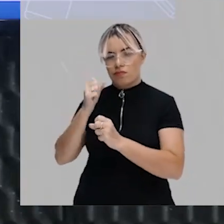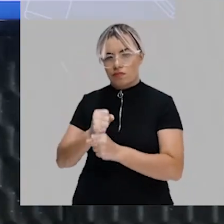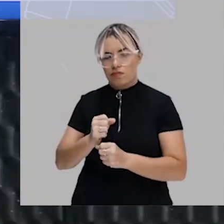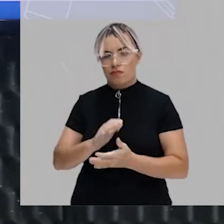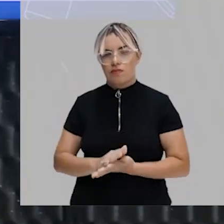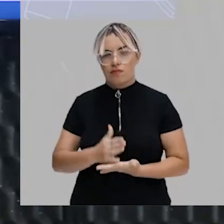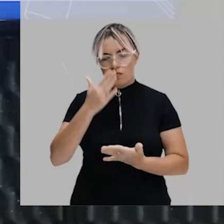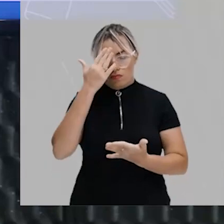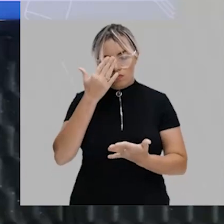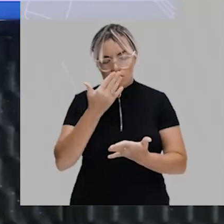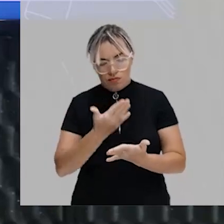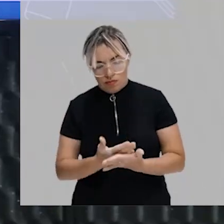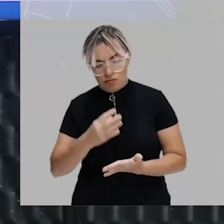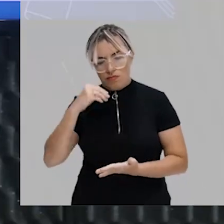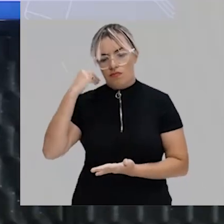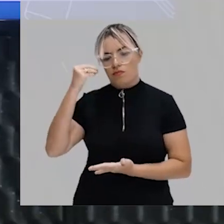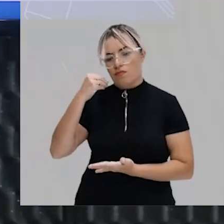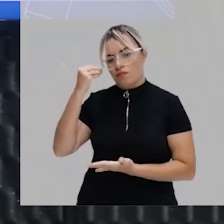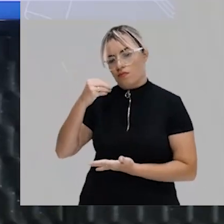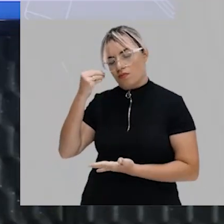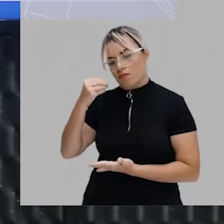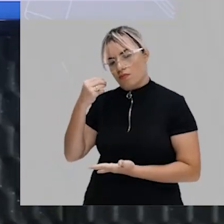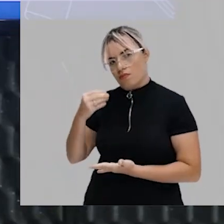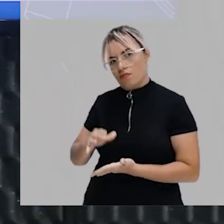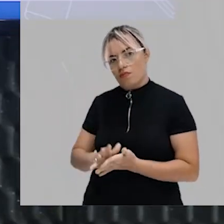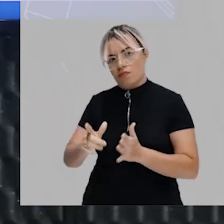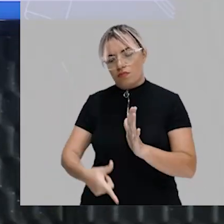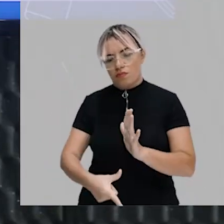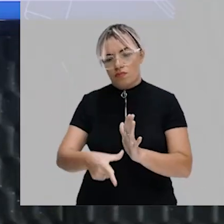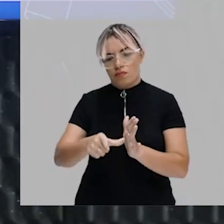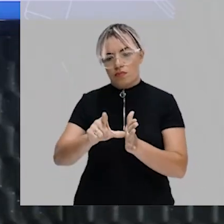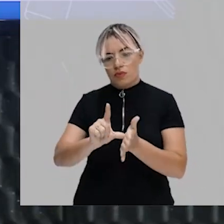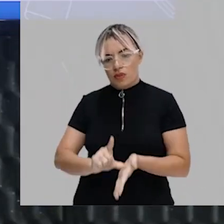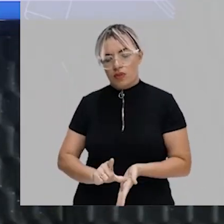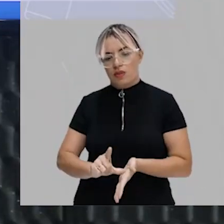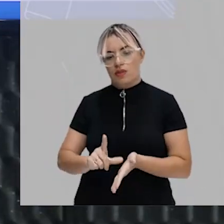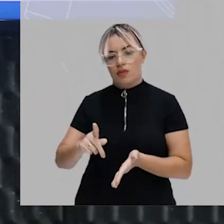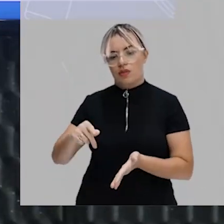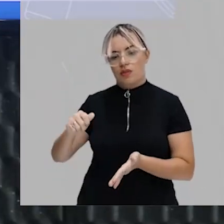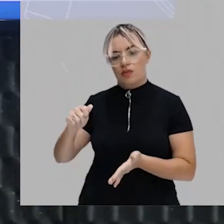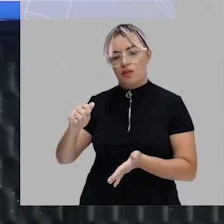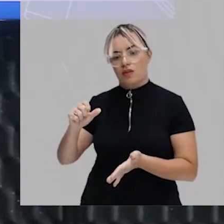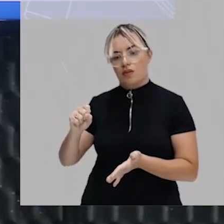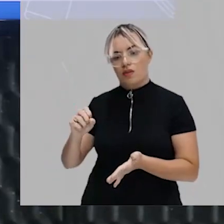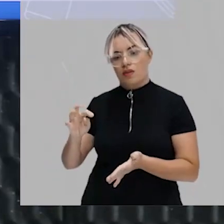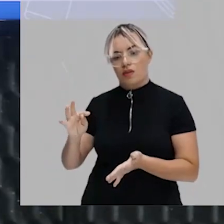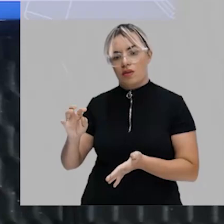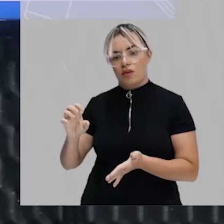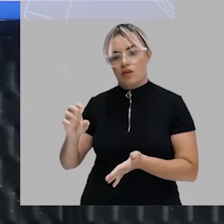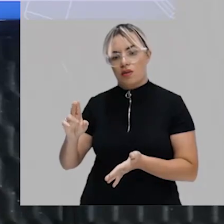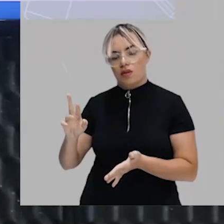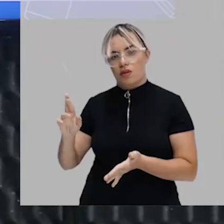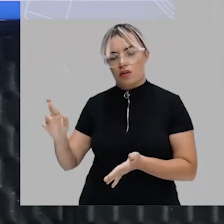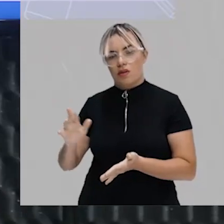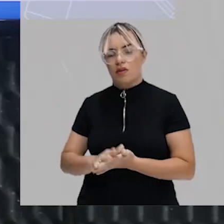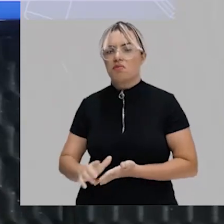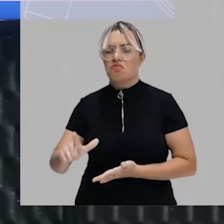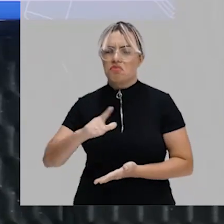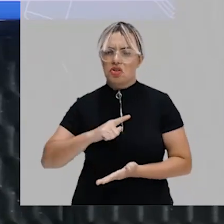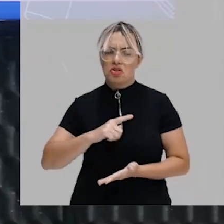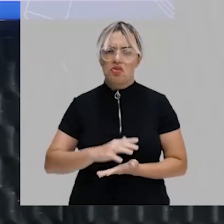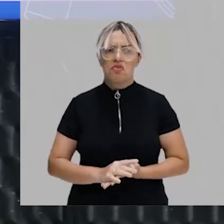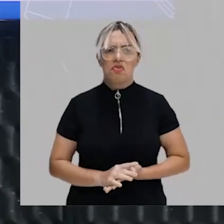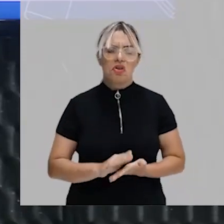que foi feito, nos experimentos que foram feitos antes que Louis Pastel realizasse esse experimento aqui, teve alguns caras